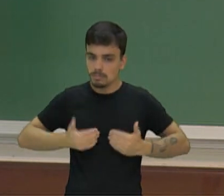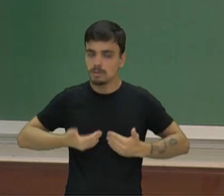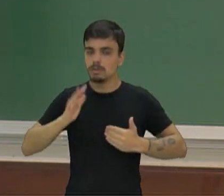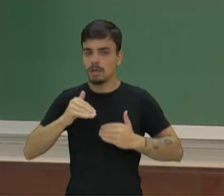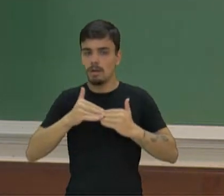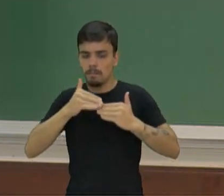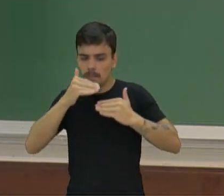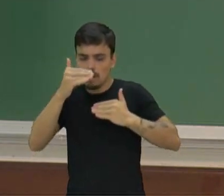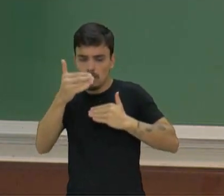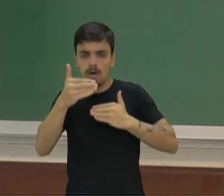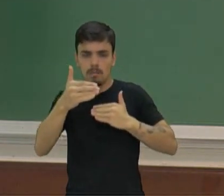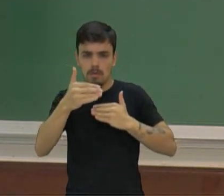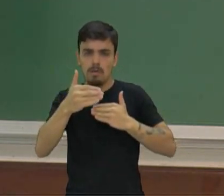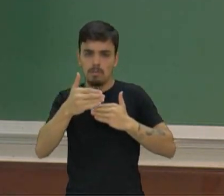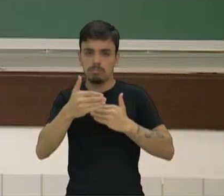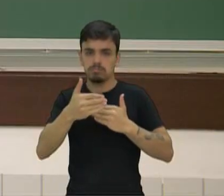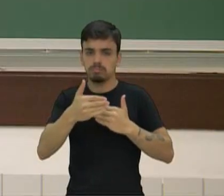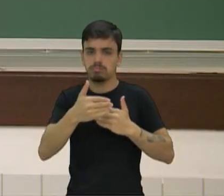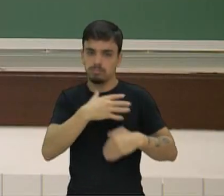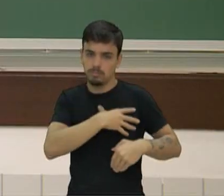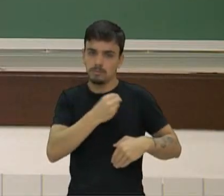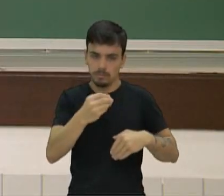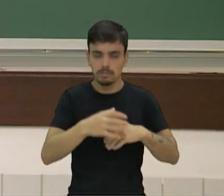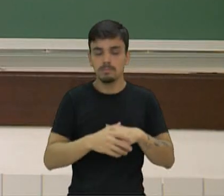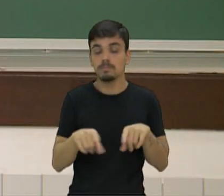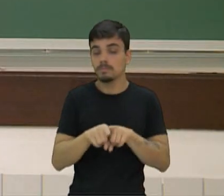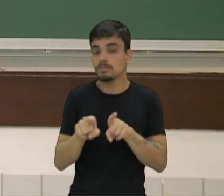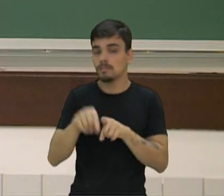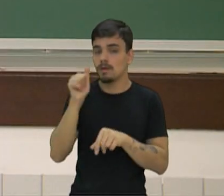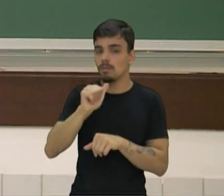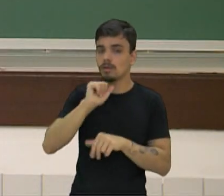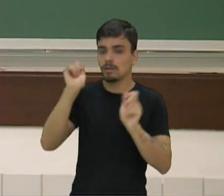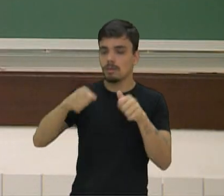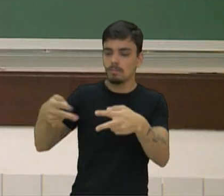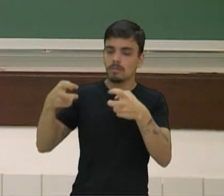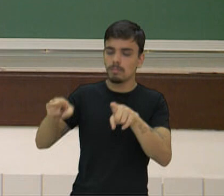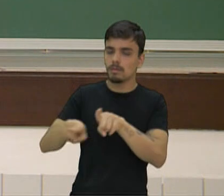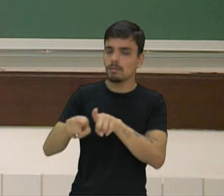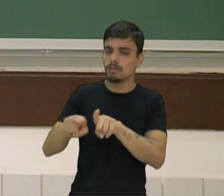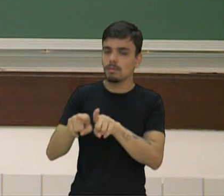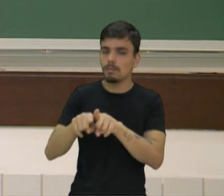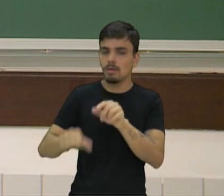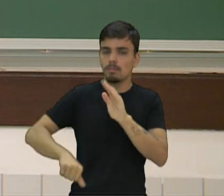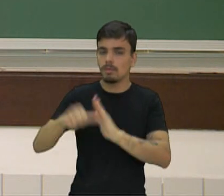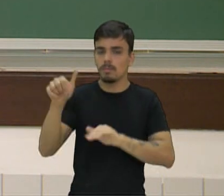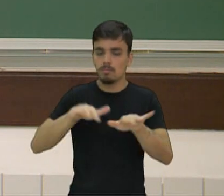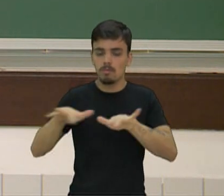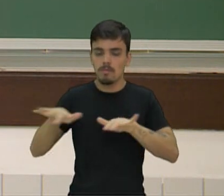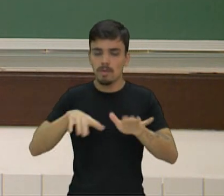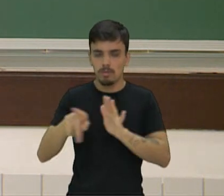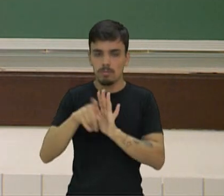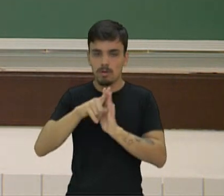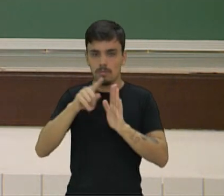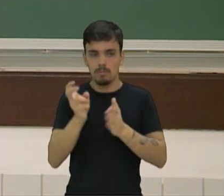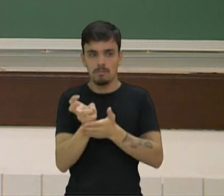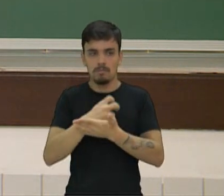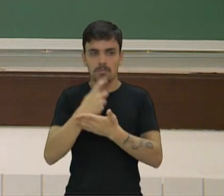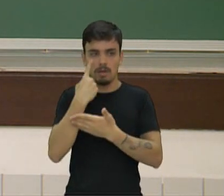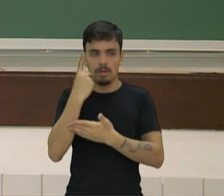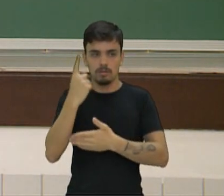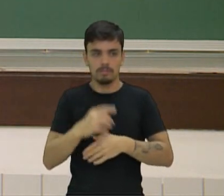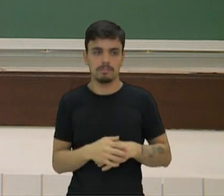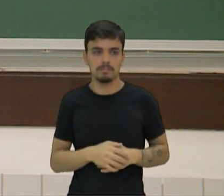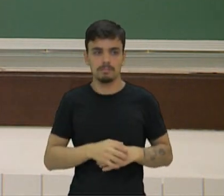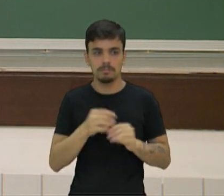para uma amamentação, já aumenta de tamanho e tudo mais. A mulher pode notar também os primeiros movimentos desse feto. Então, mais ou menos aqui